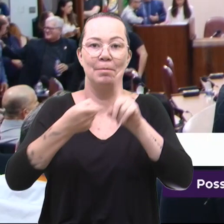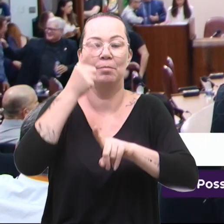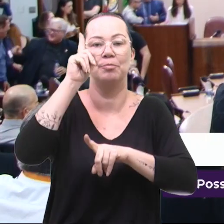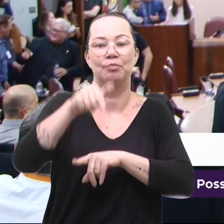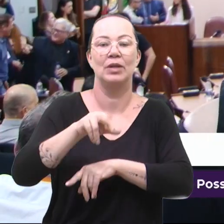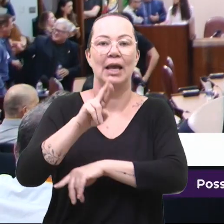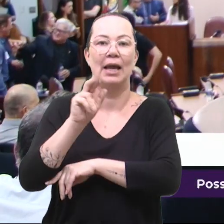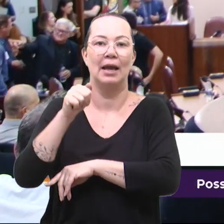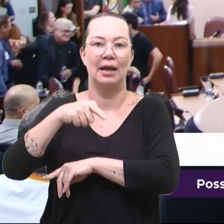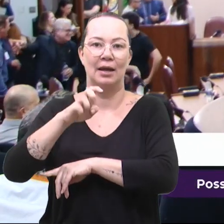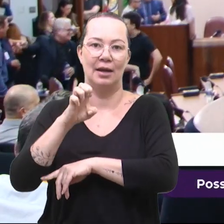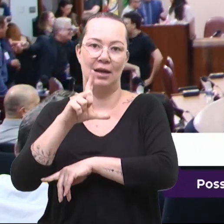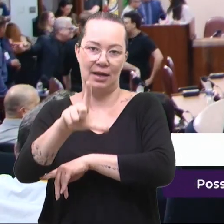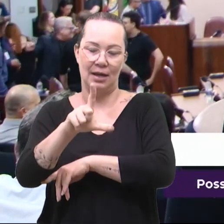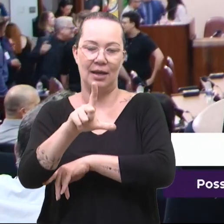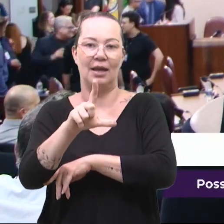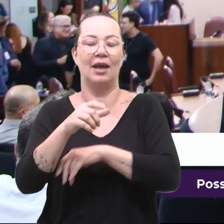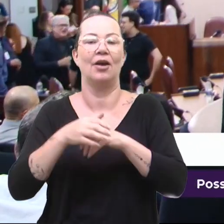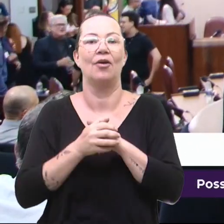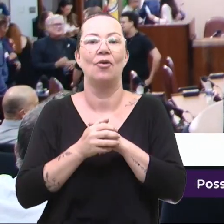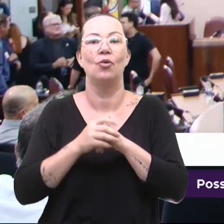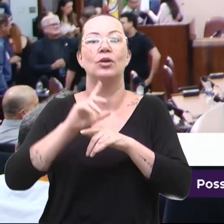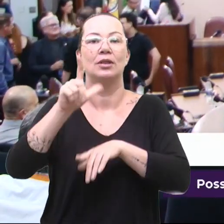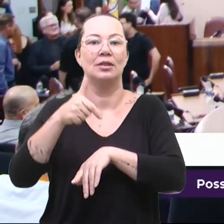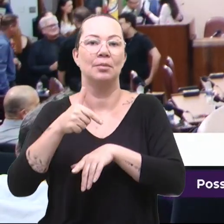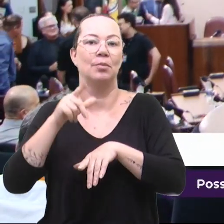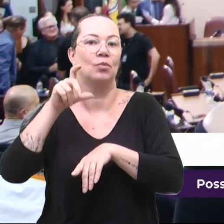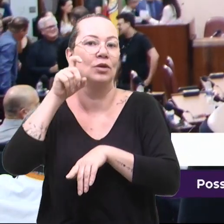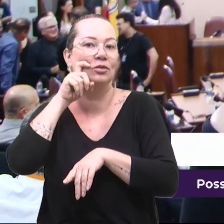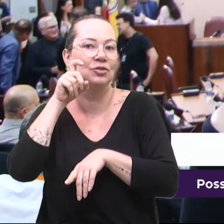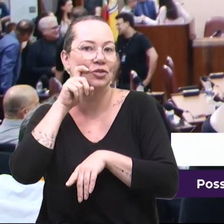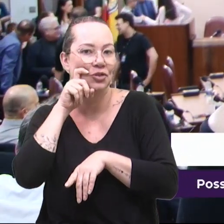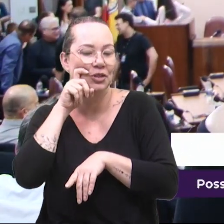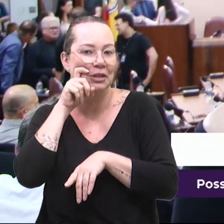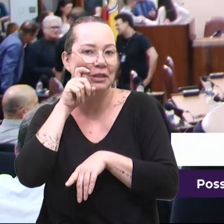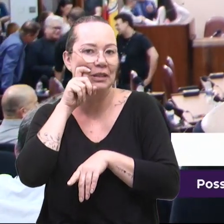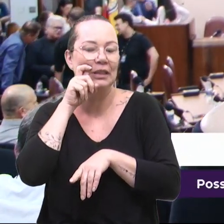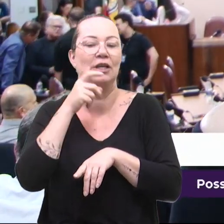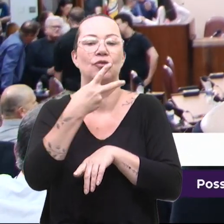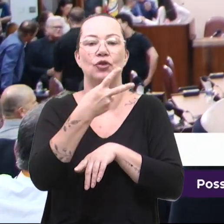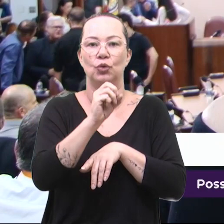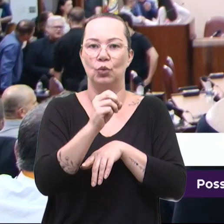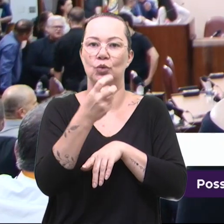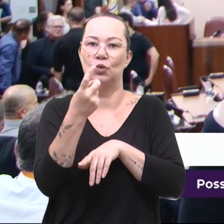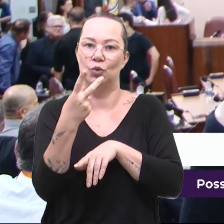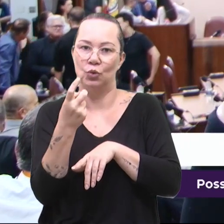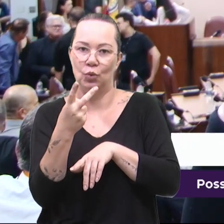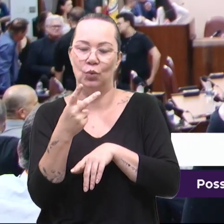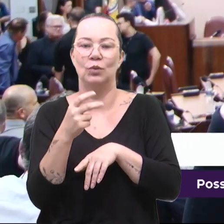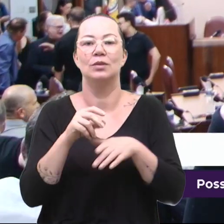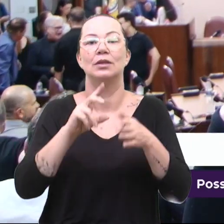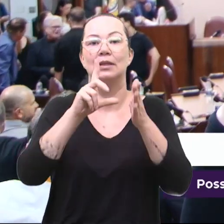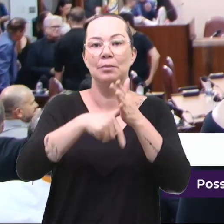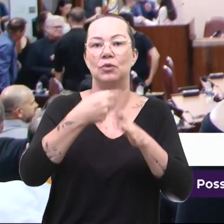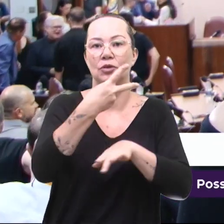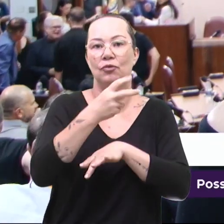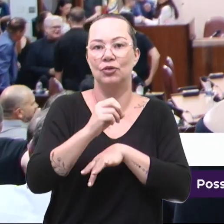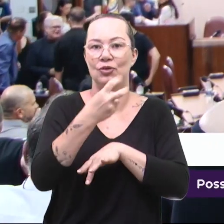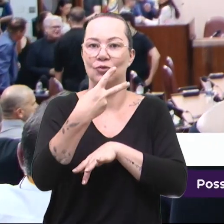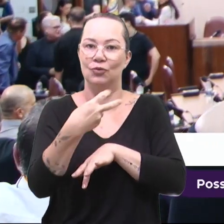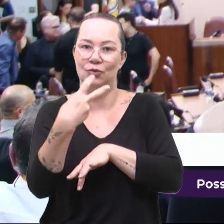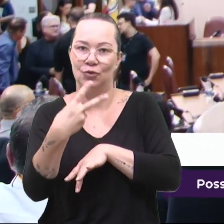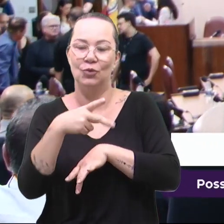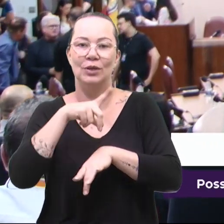Graziotin, em 1985 e 86. Geni Petef assumiu em 2012 e 2022